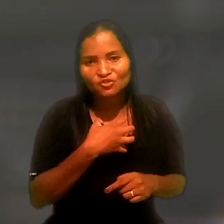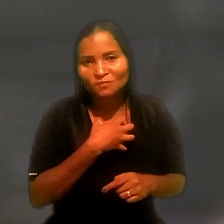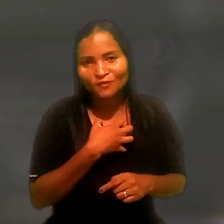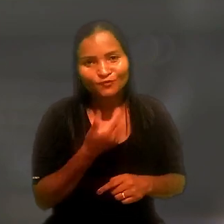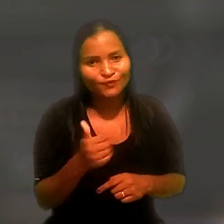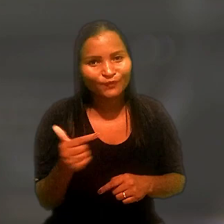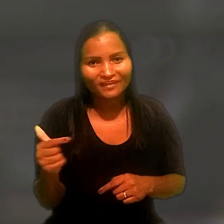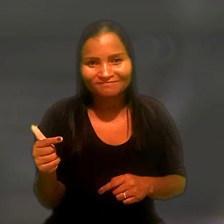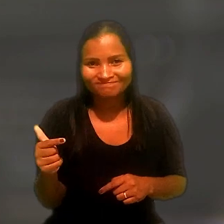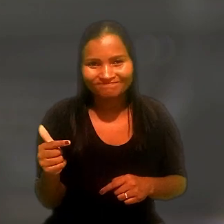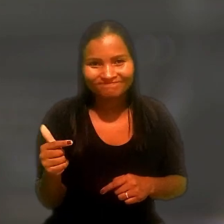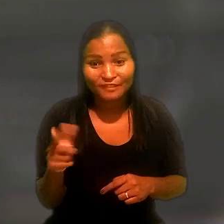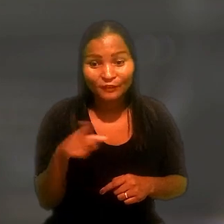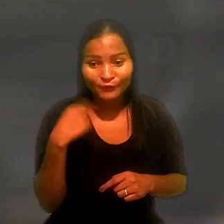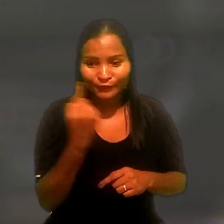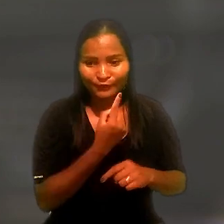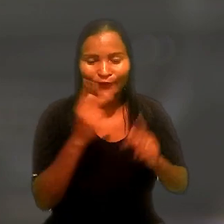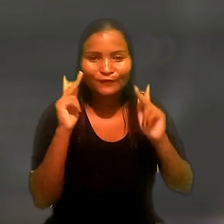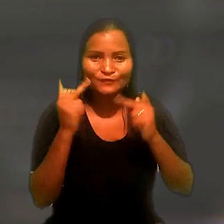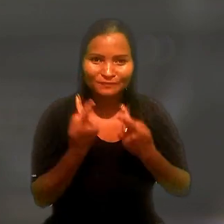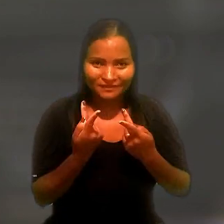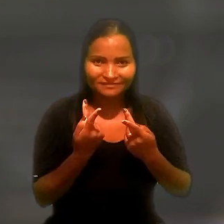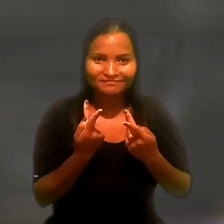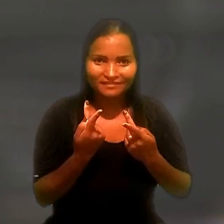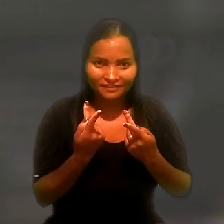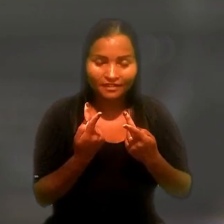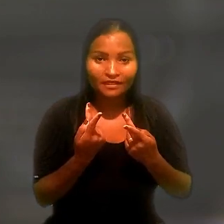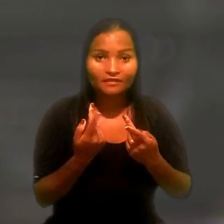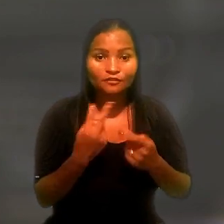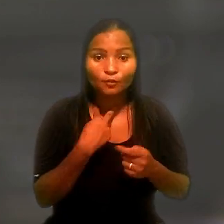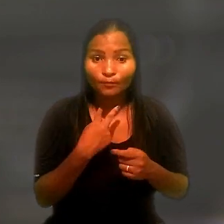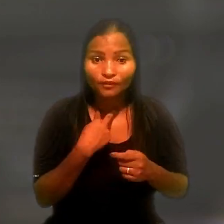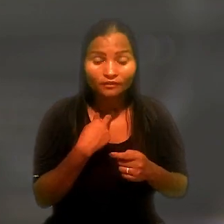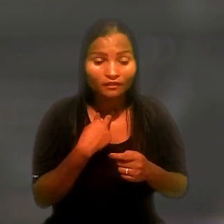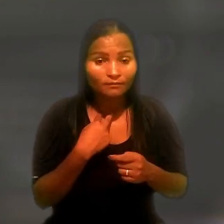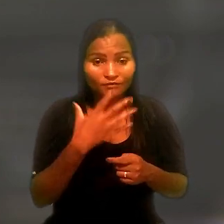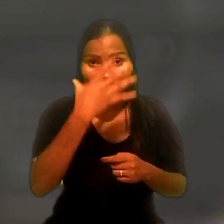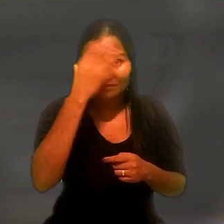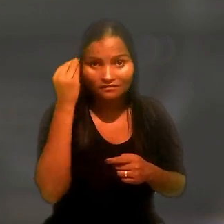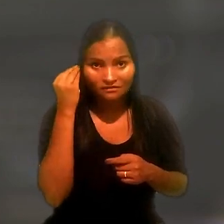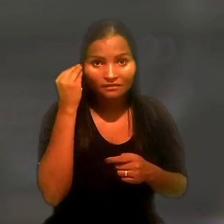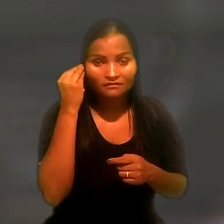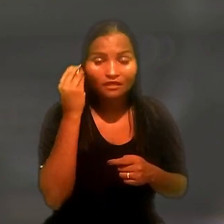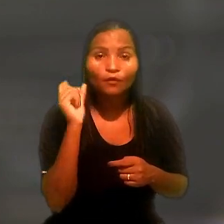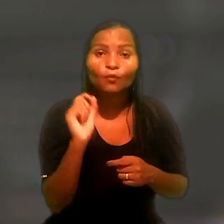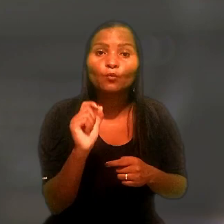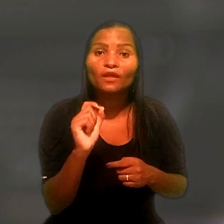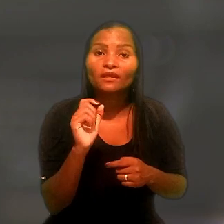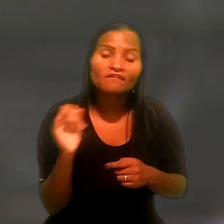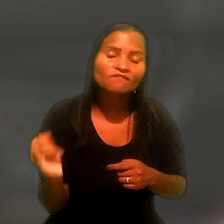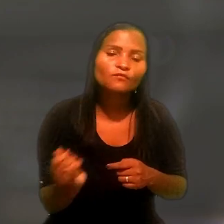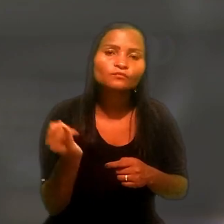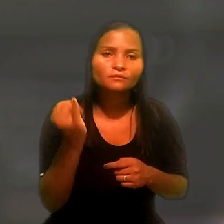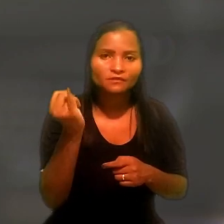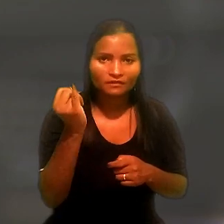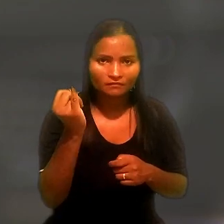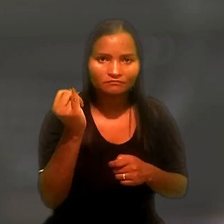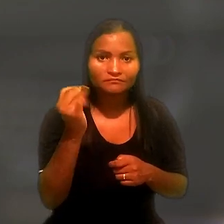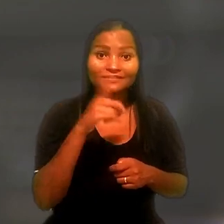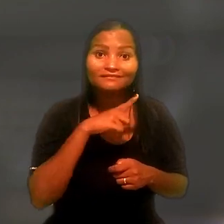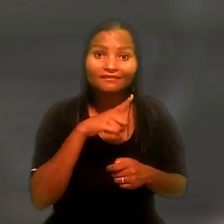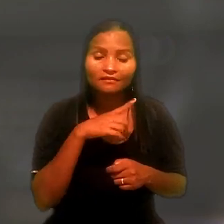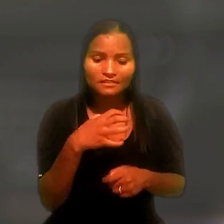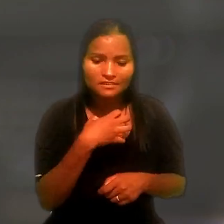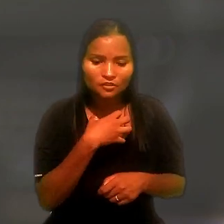não sente. E nós, humanos, devemos nunca nos esquecer daquilo que é